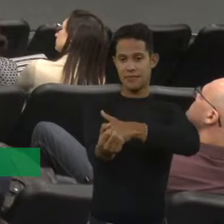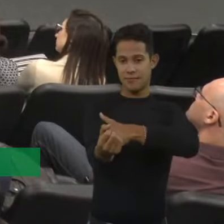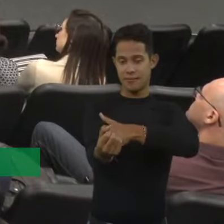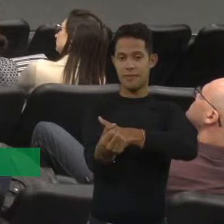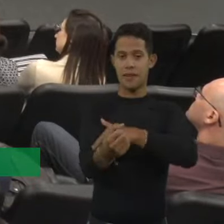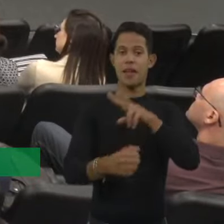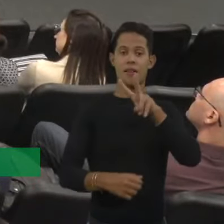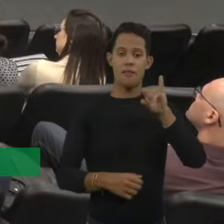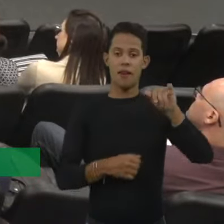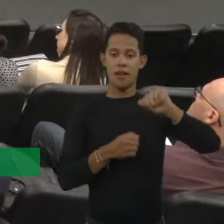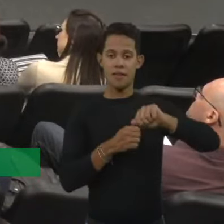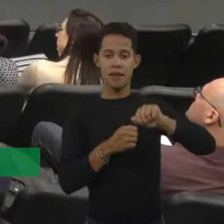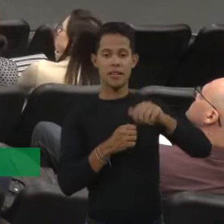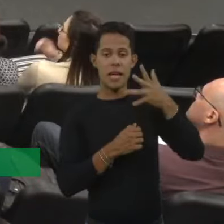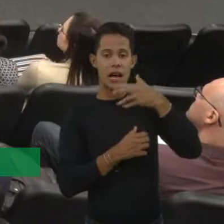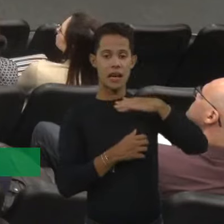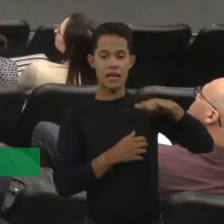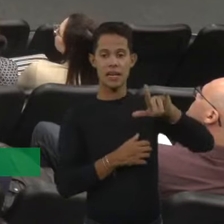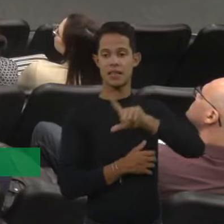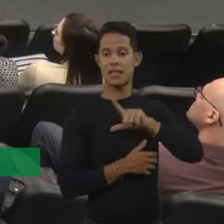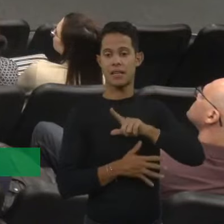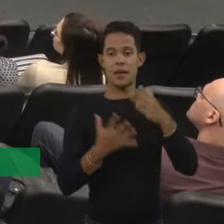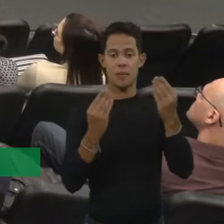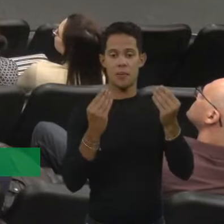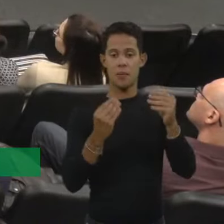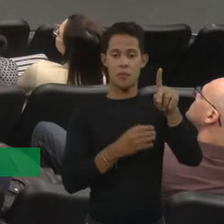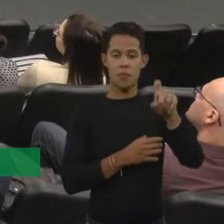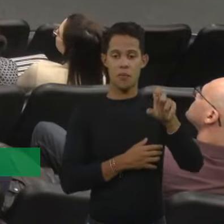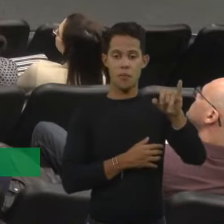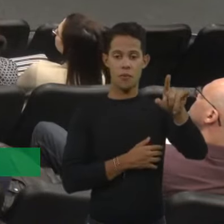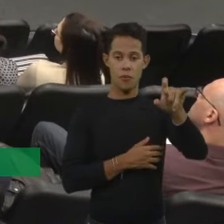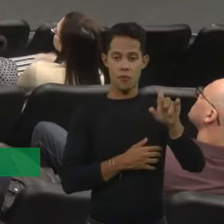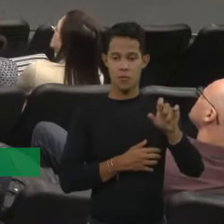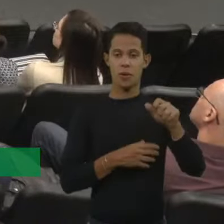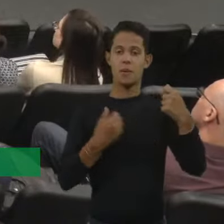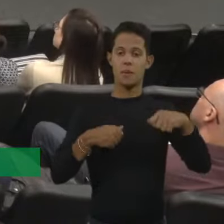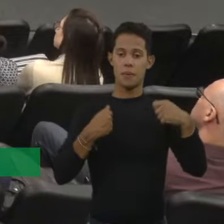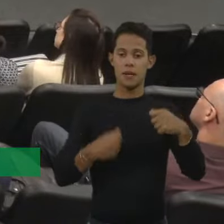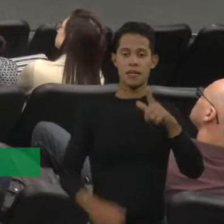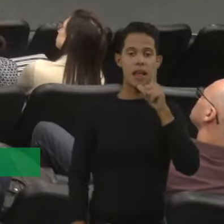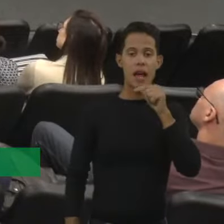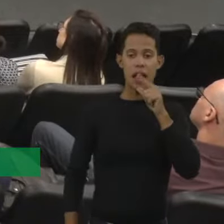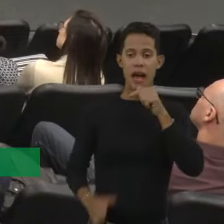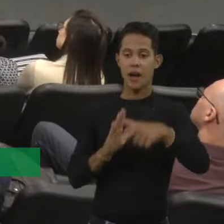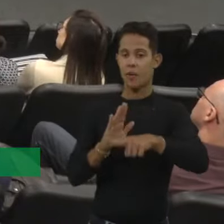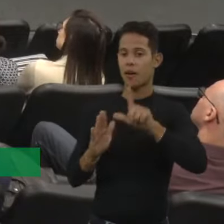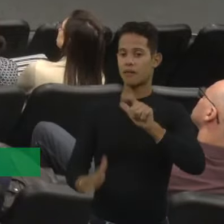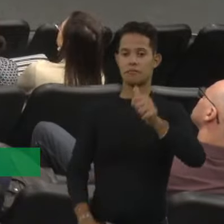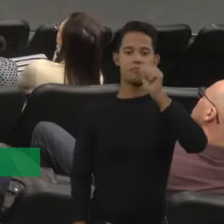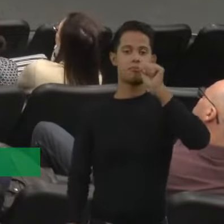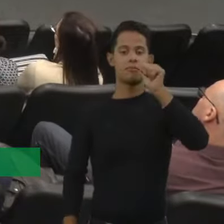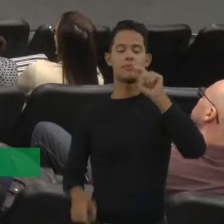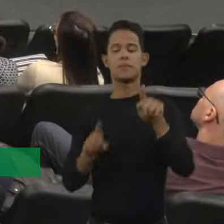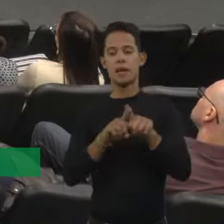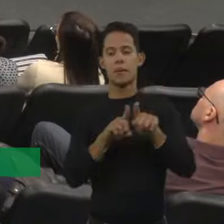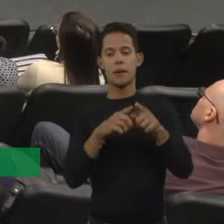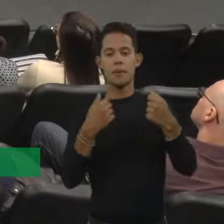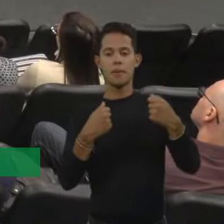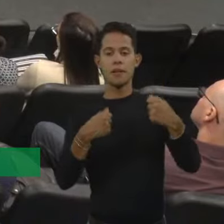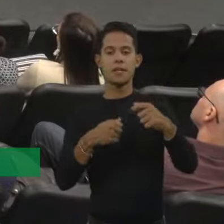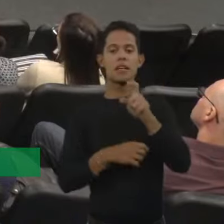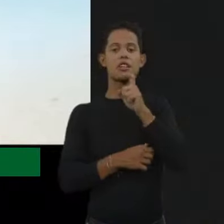faça bastante xixi. Então, a gente tem que hidratar bem antes para não fazer hipotensão arterial. Tem que ser conservado em